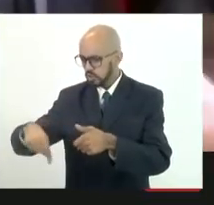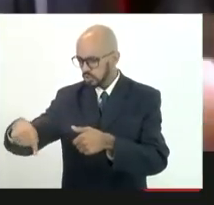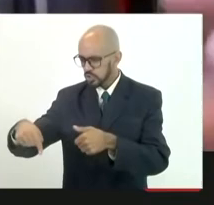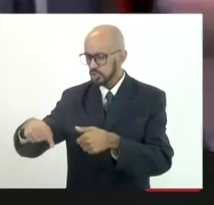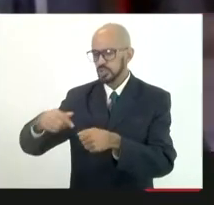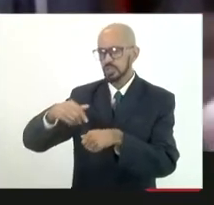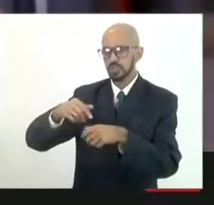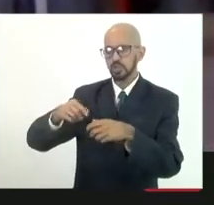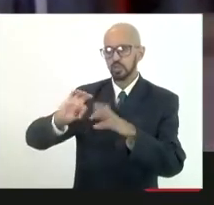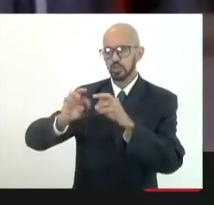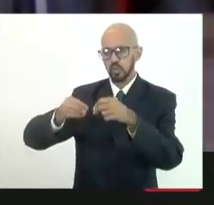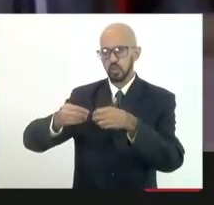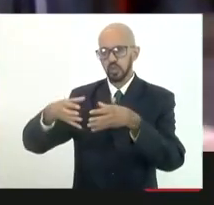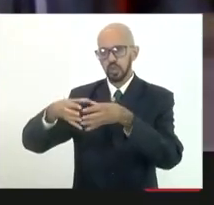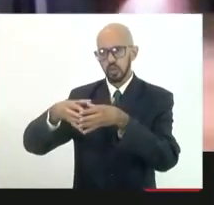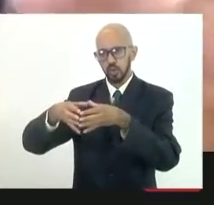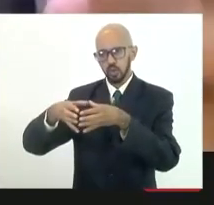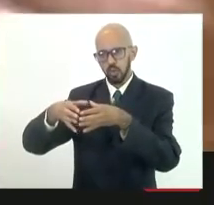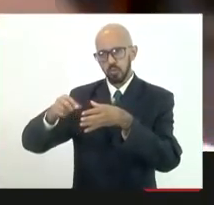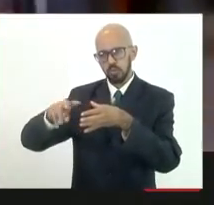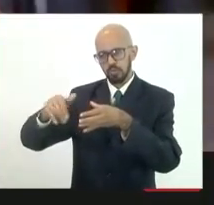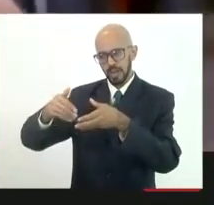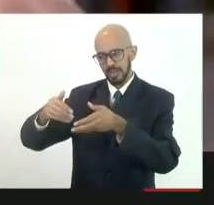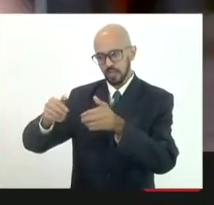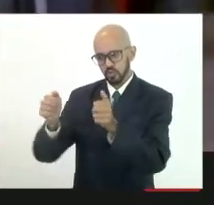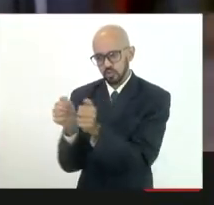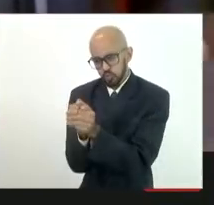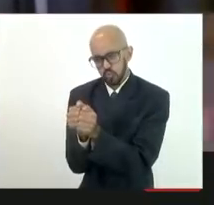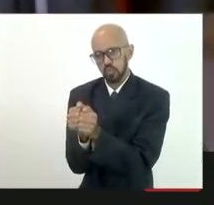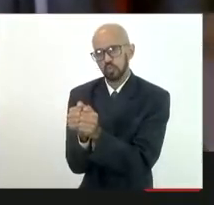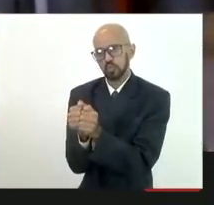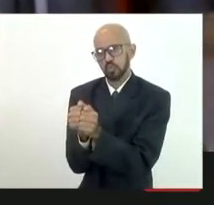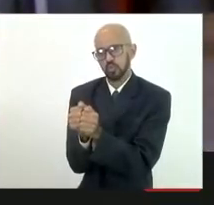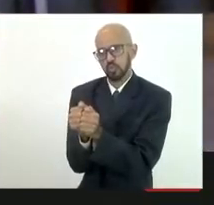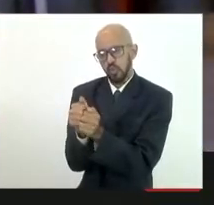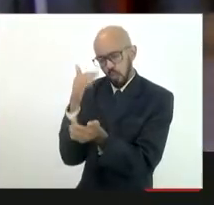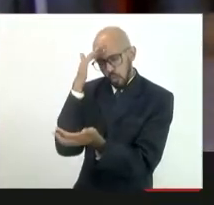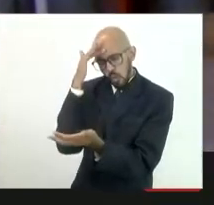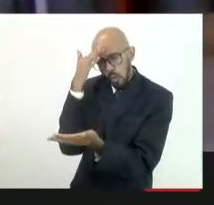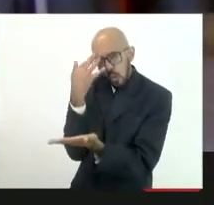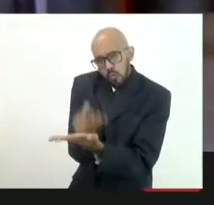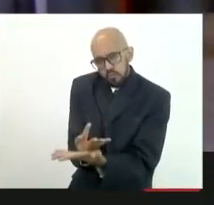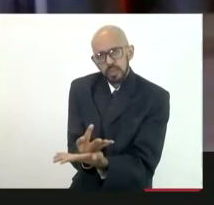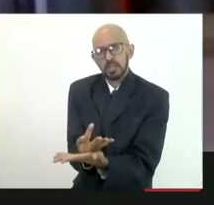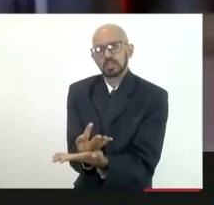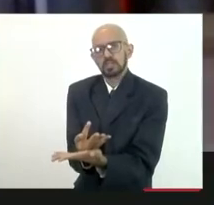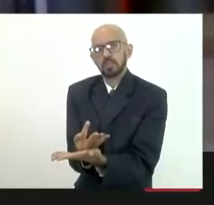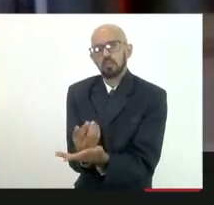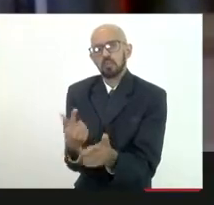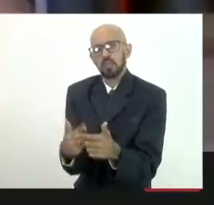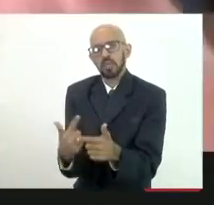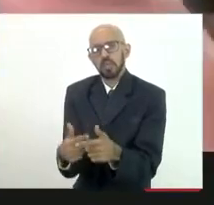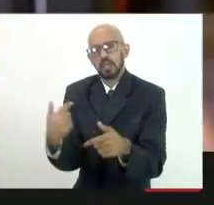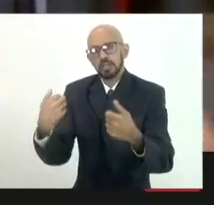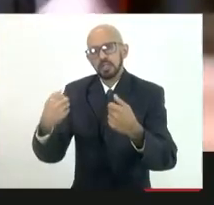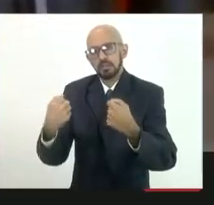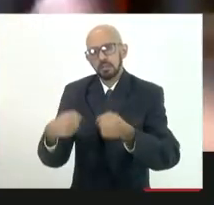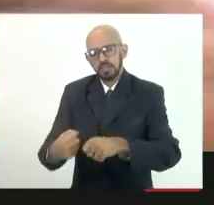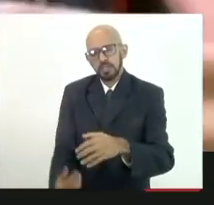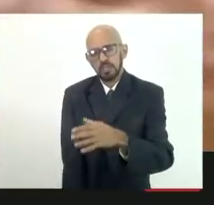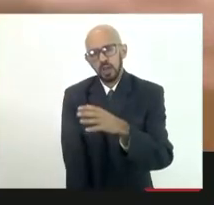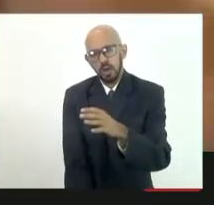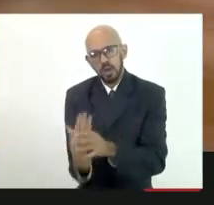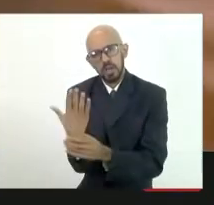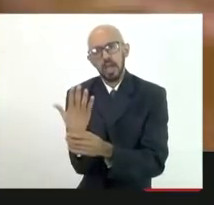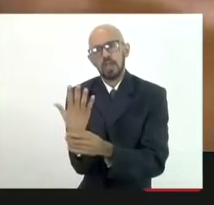aquele grupo, toda aquela participação vai se envolver e com confiança, porque essa confiança precisa ser criada, com